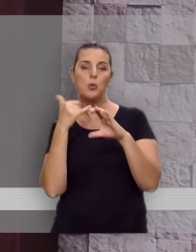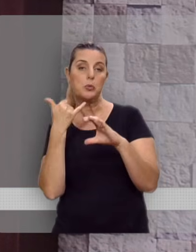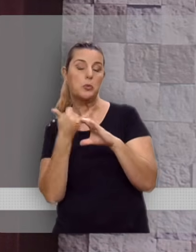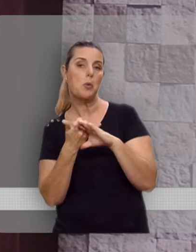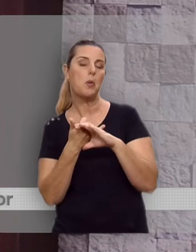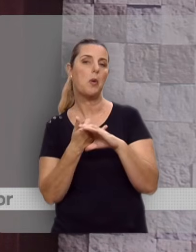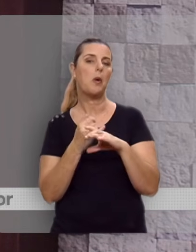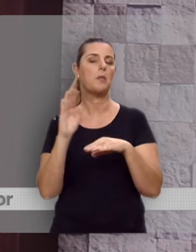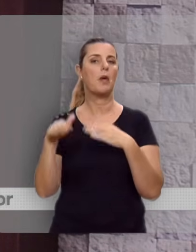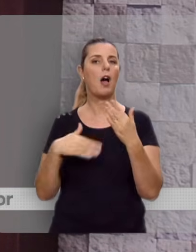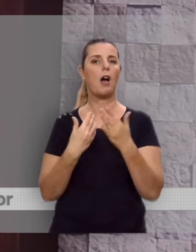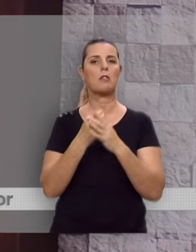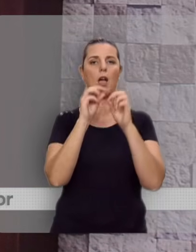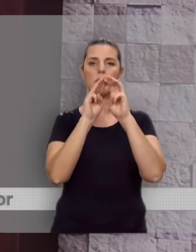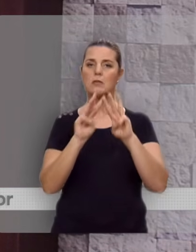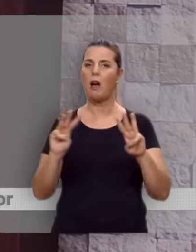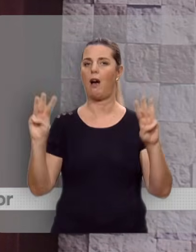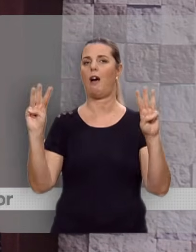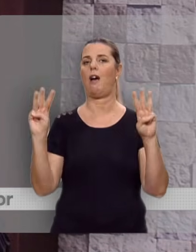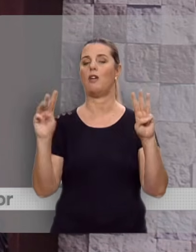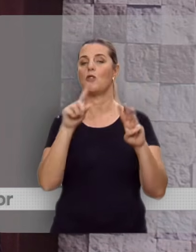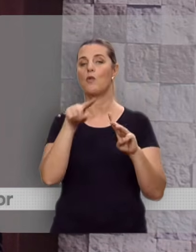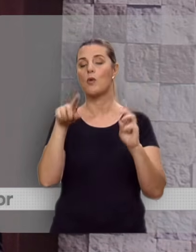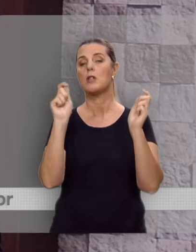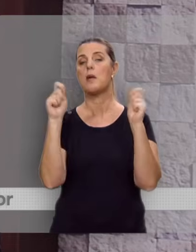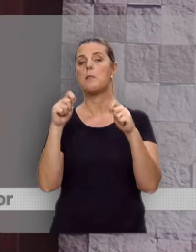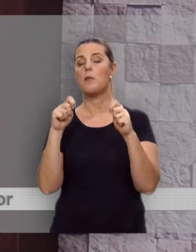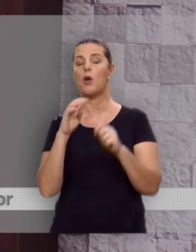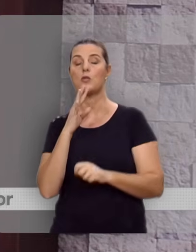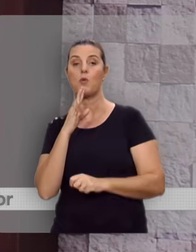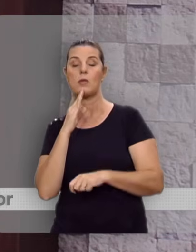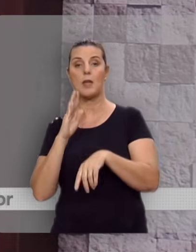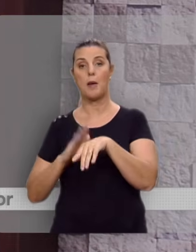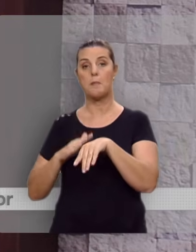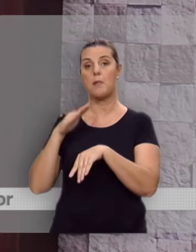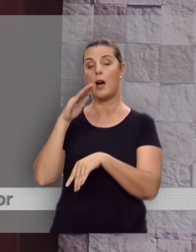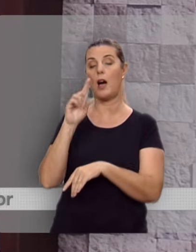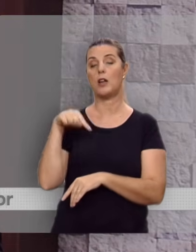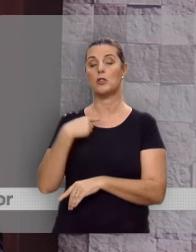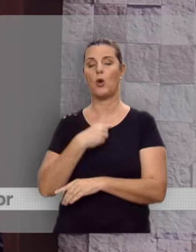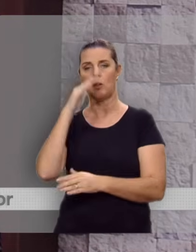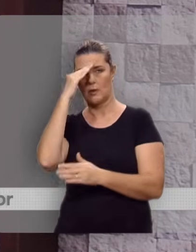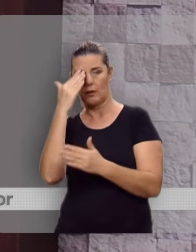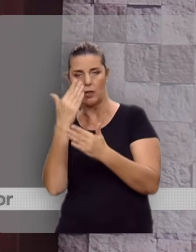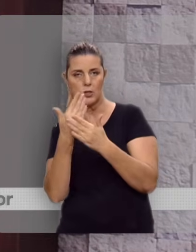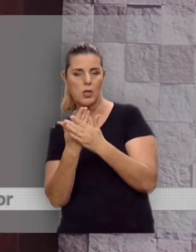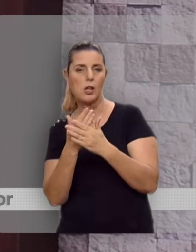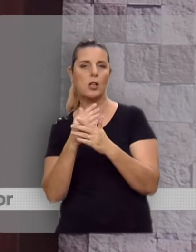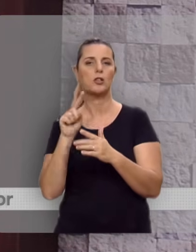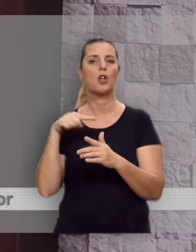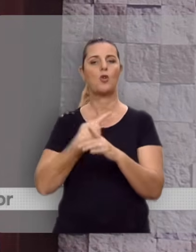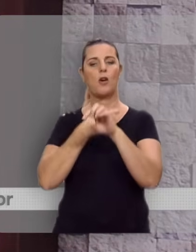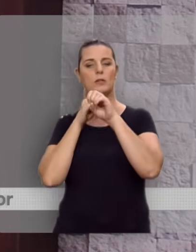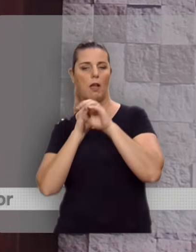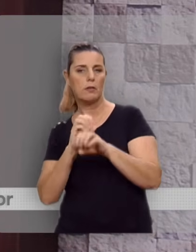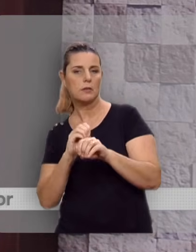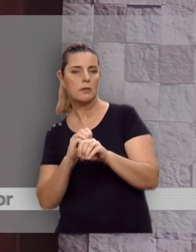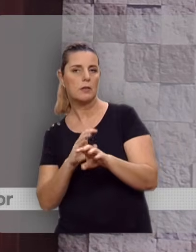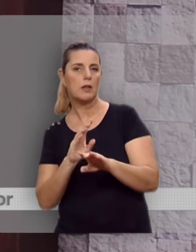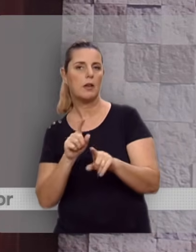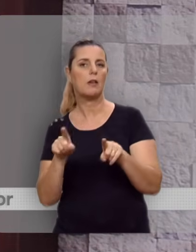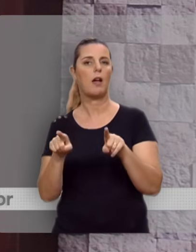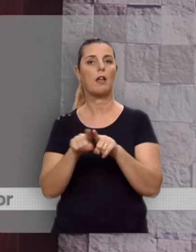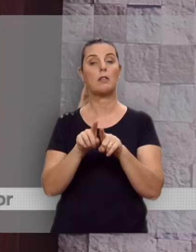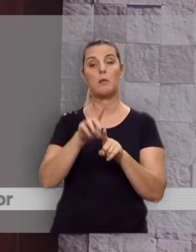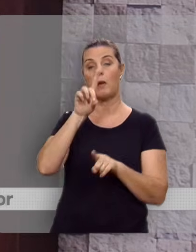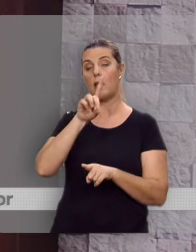no YouTube ou mesmo no nosso site, que você possa conhecer um pouquinho daquilo que nós cremos, daquilo que nós ensinamos e